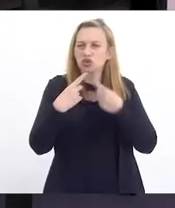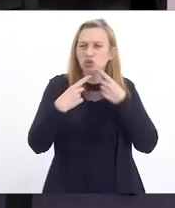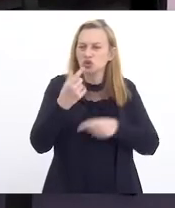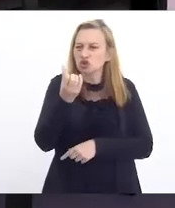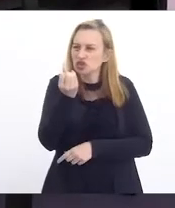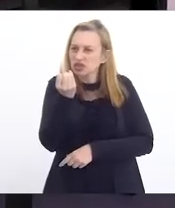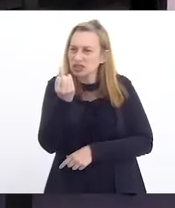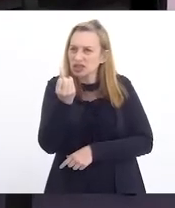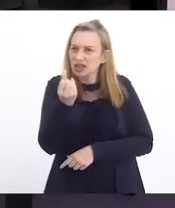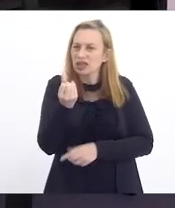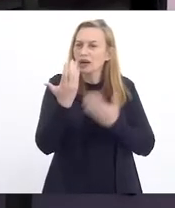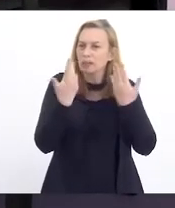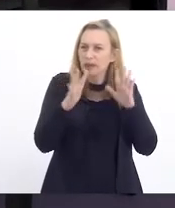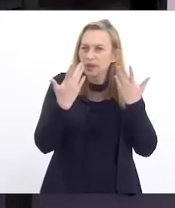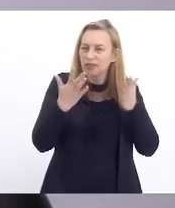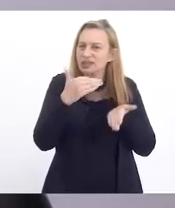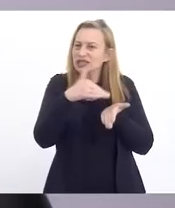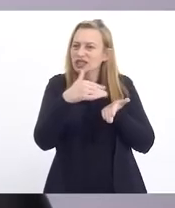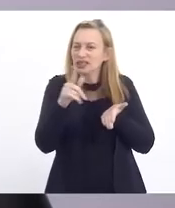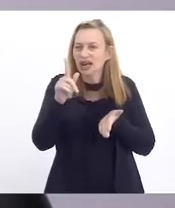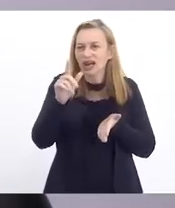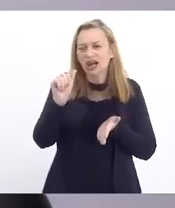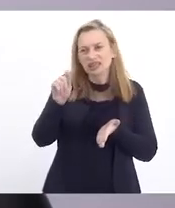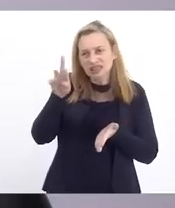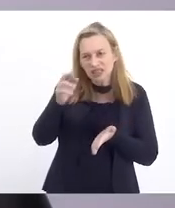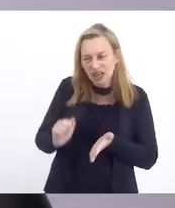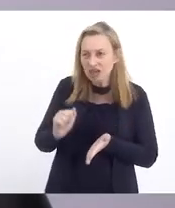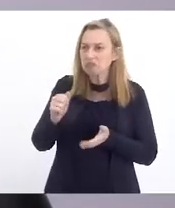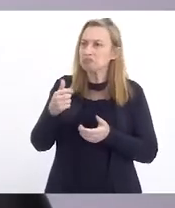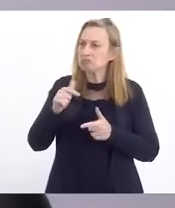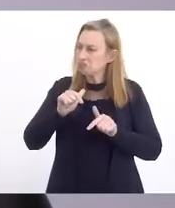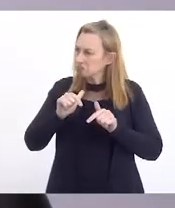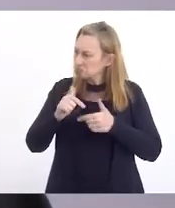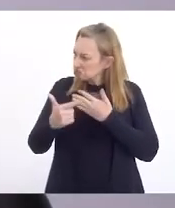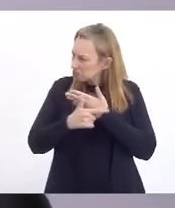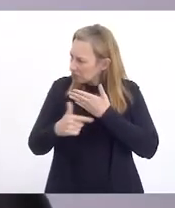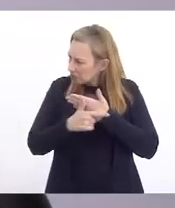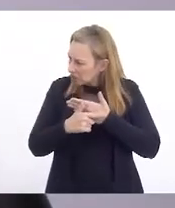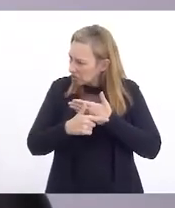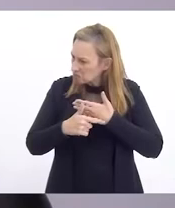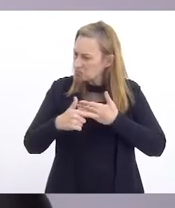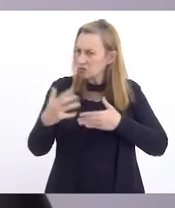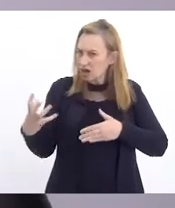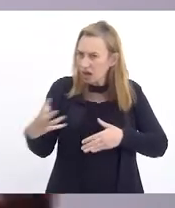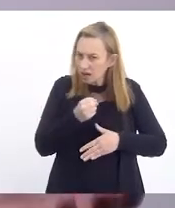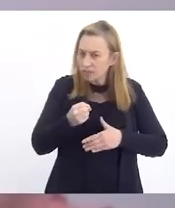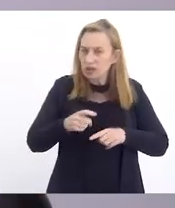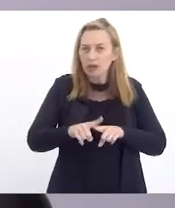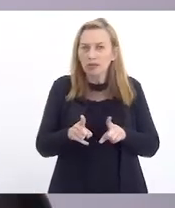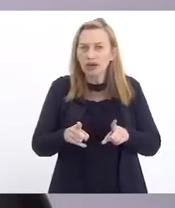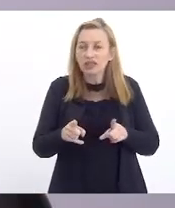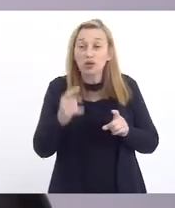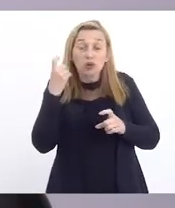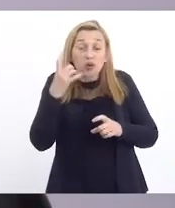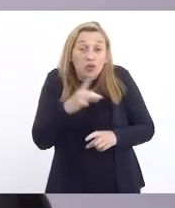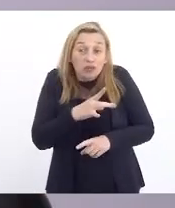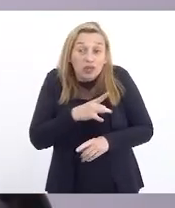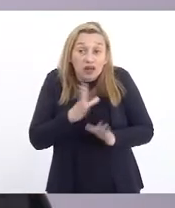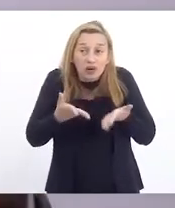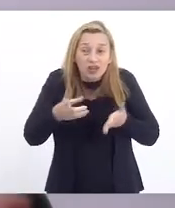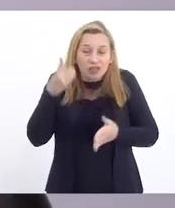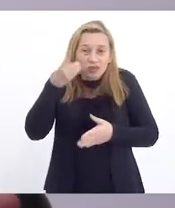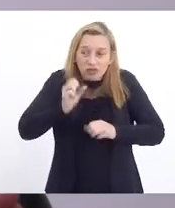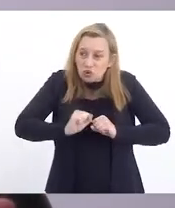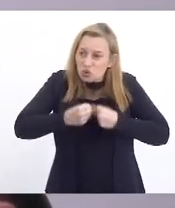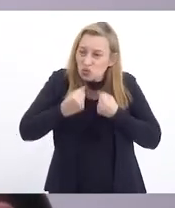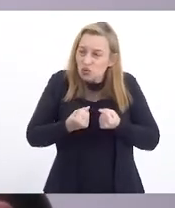16. Parabenizar a secretária Andréa Loureiro, que teve um papel ativo para que esse termo de ajustamento de conduta saísse. Agora, o nosso medo agora, deputado Lucio, depois de tanto